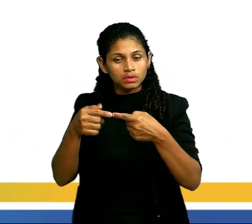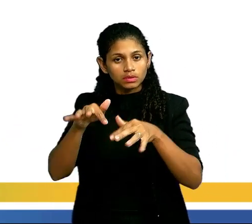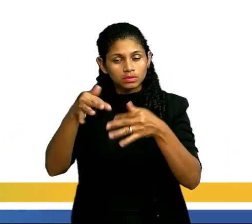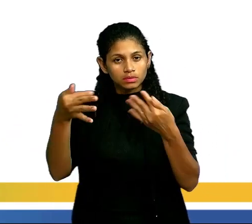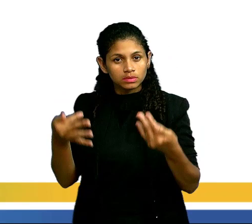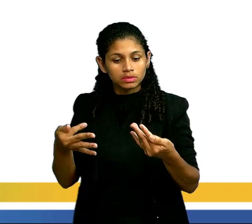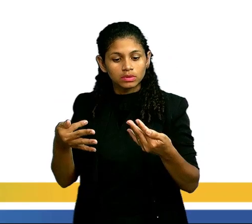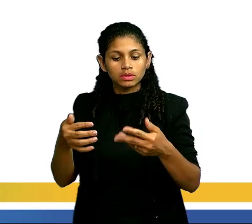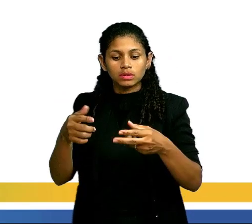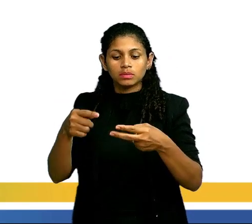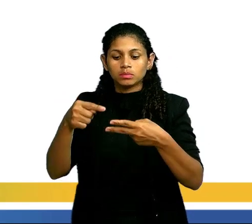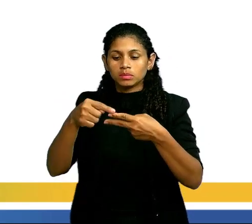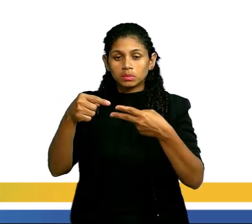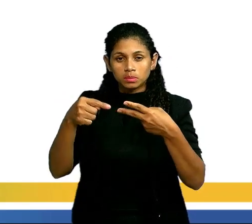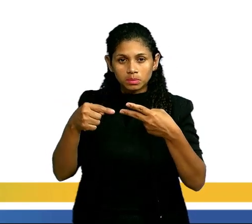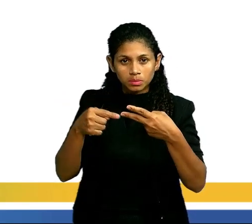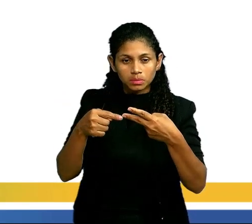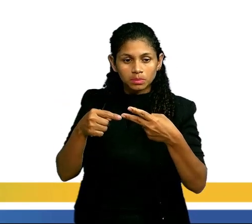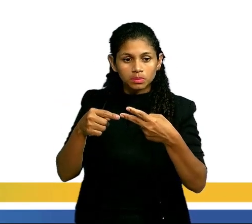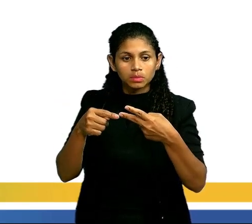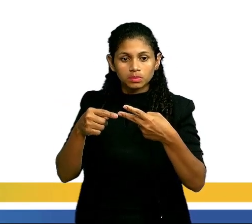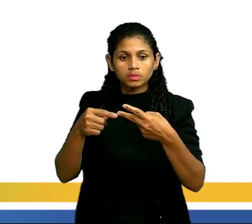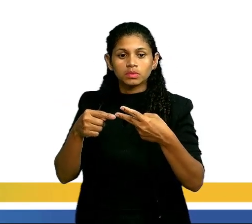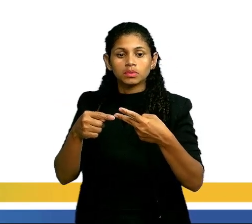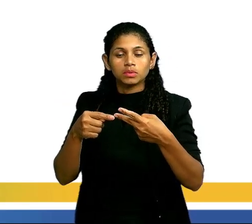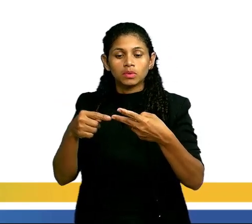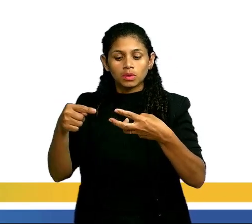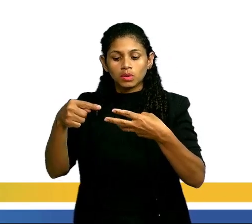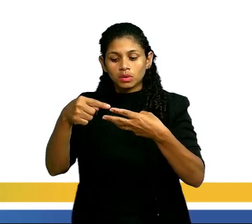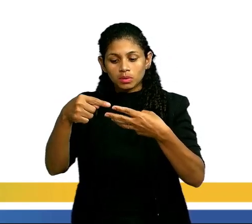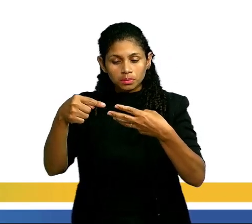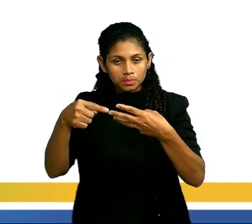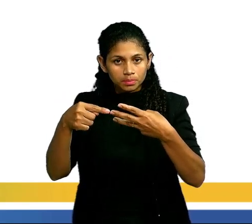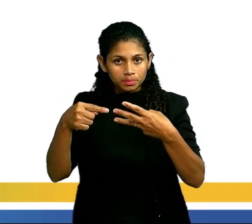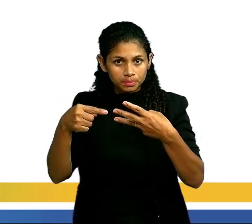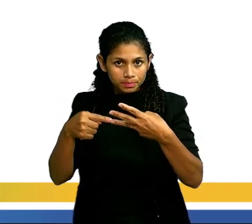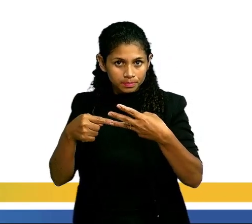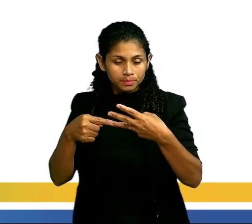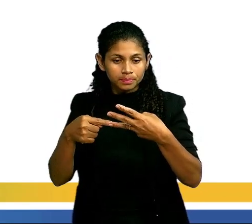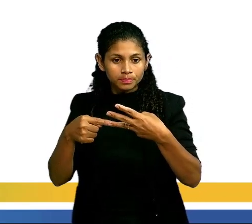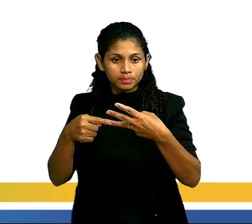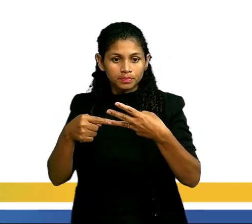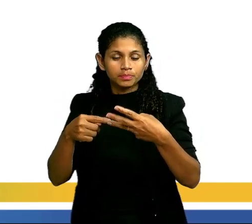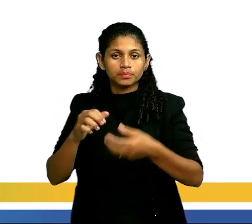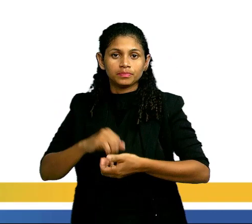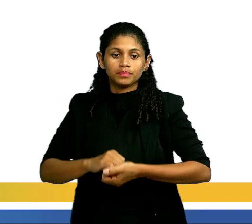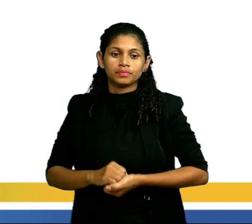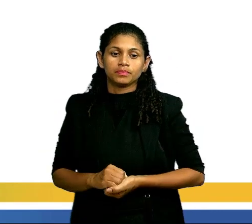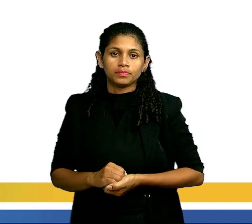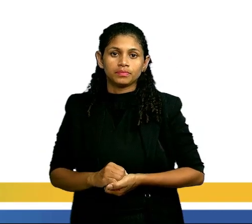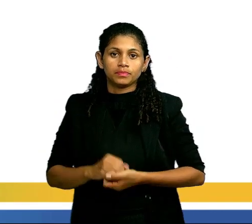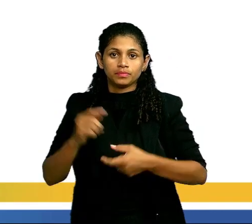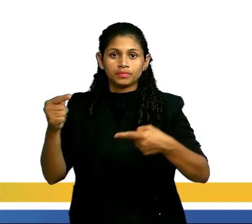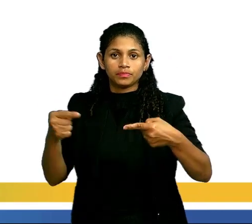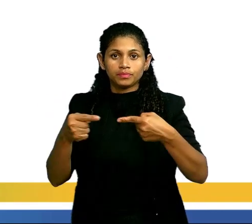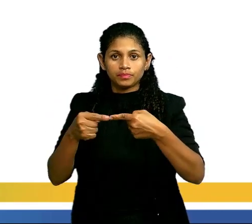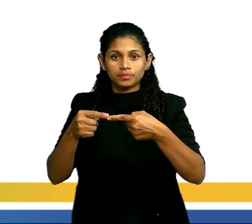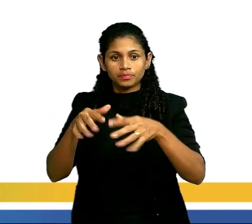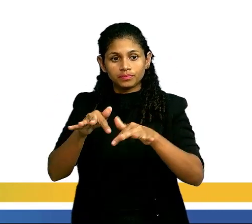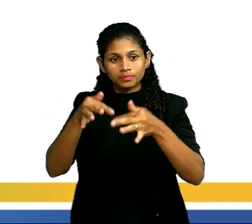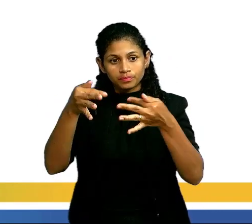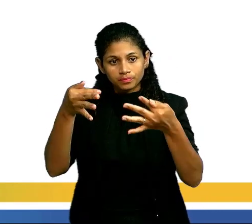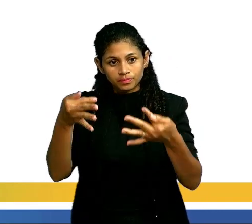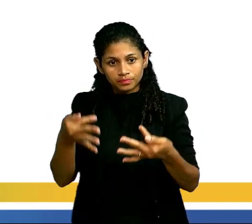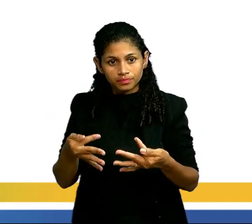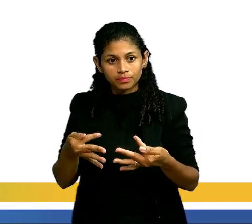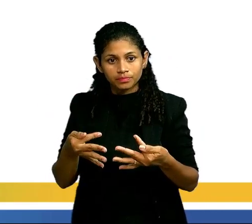dupla, e ele pode ser um carbono linear se ele fizer ligação tripla. Lembrando que se são ligações simples, ele vai ser um carbono